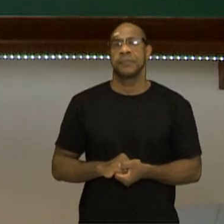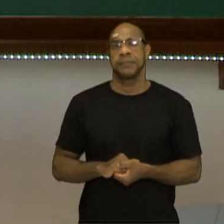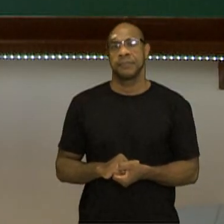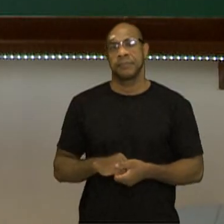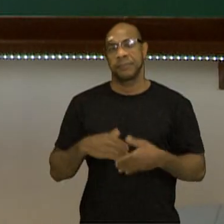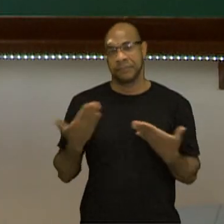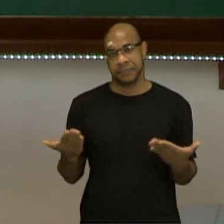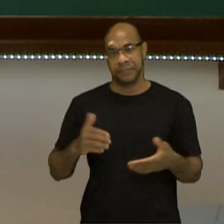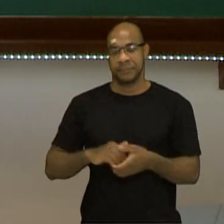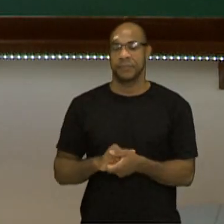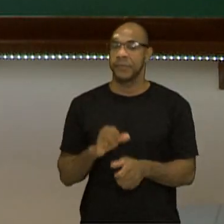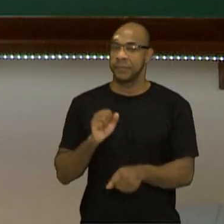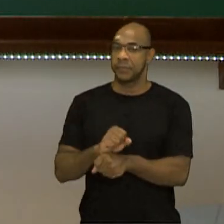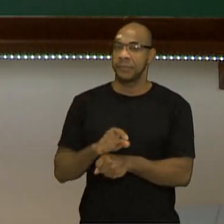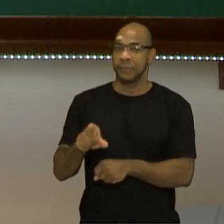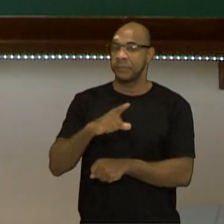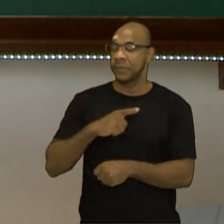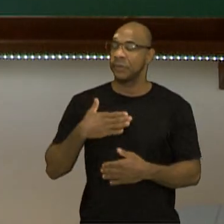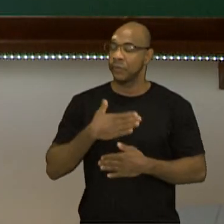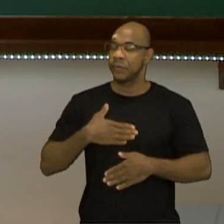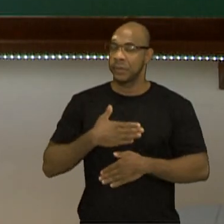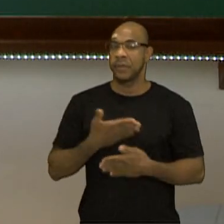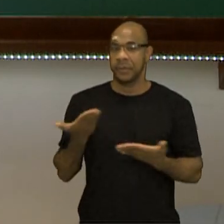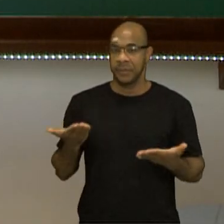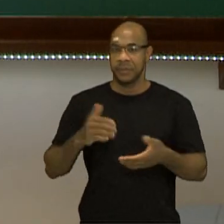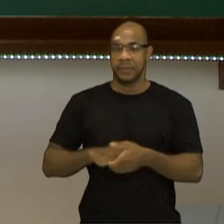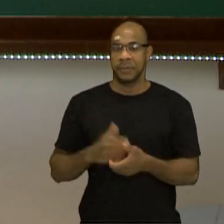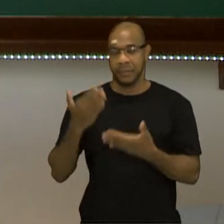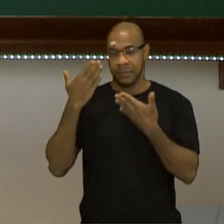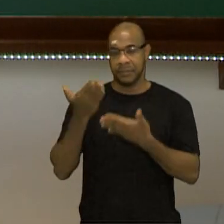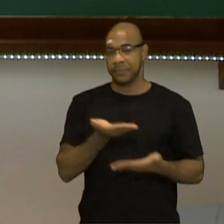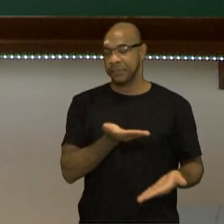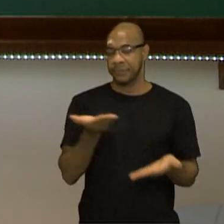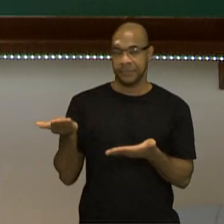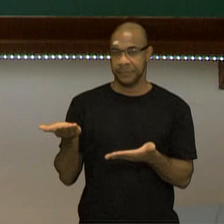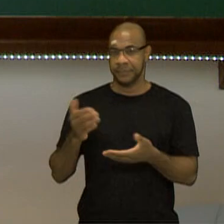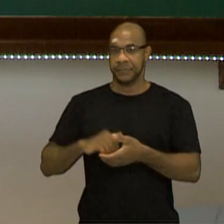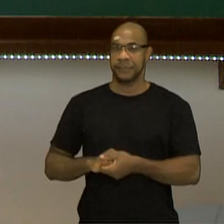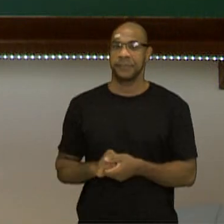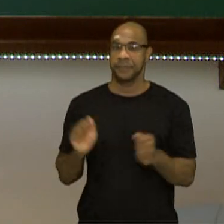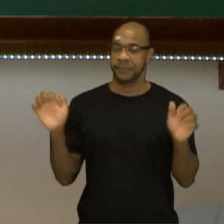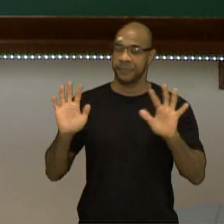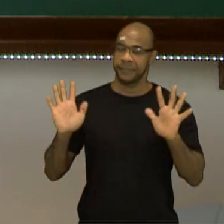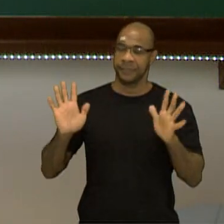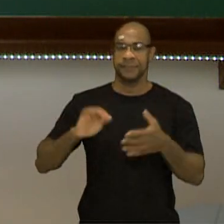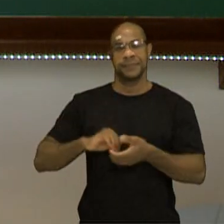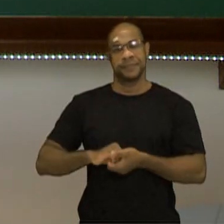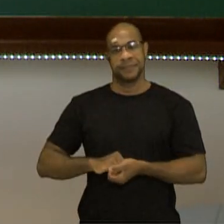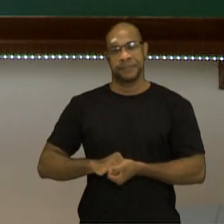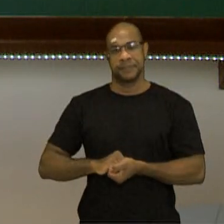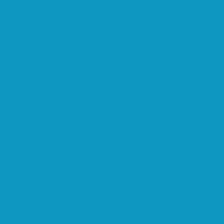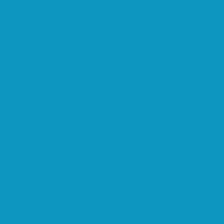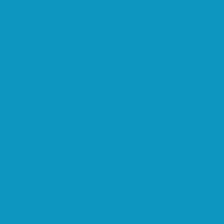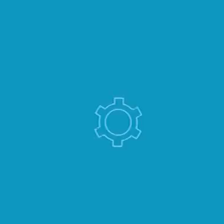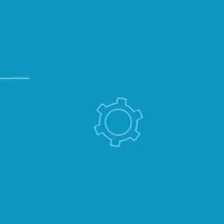É só por hoje, eu espero que vocês tenham gostado. Muito obrigada por sua atenção. Bye, bye, students!